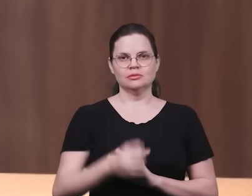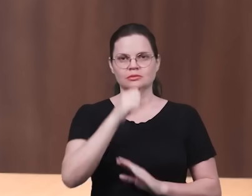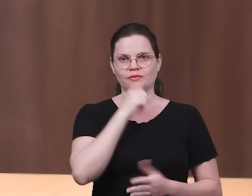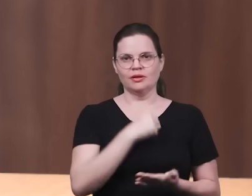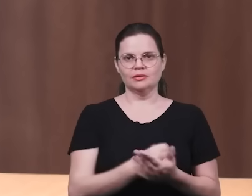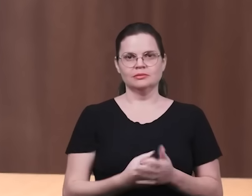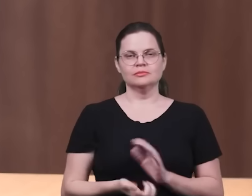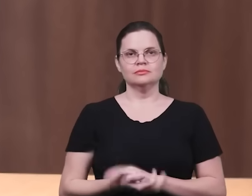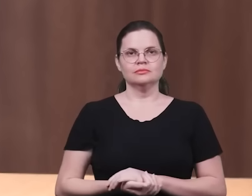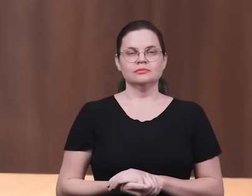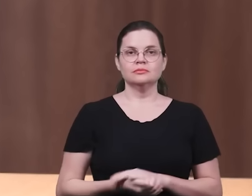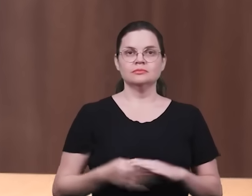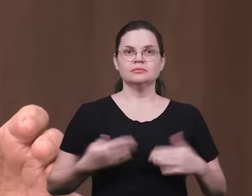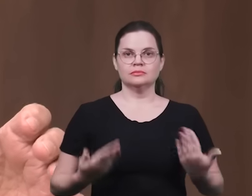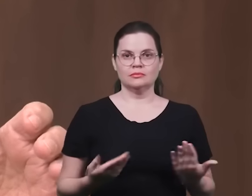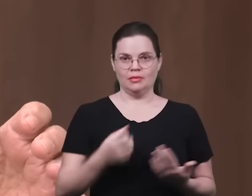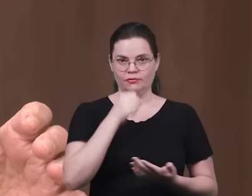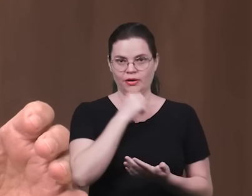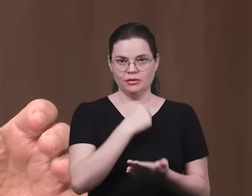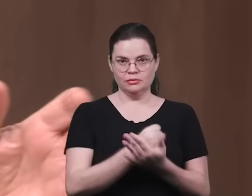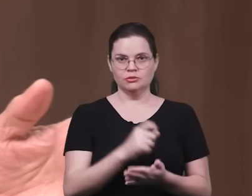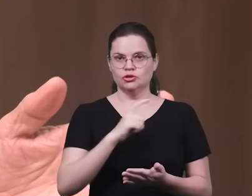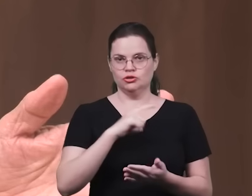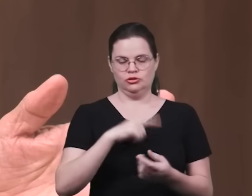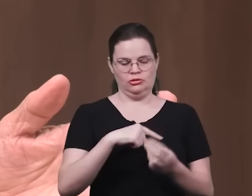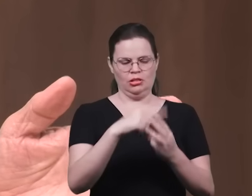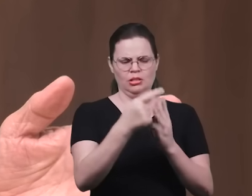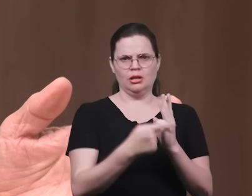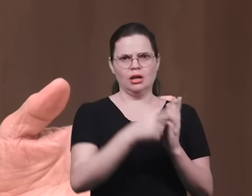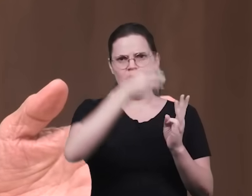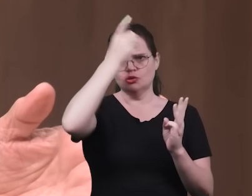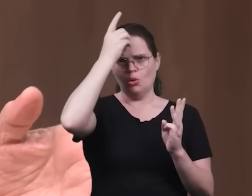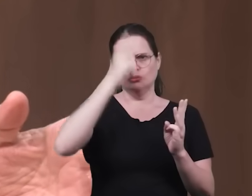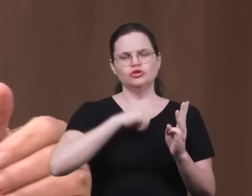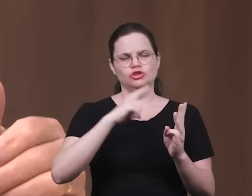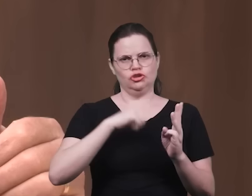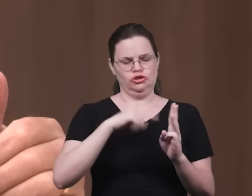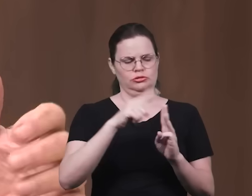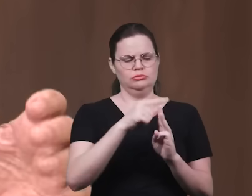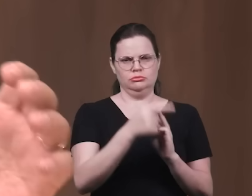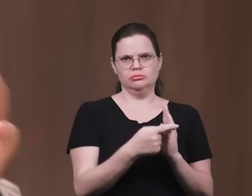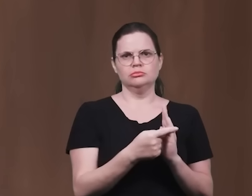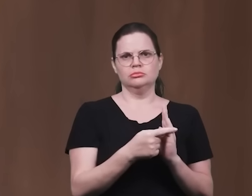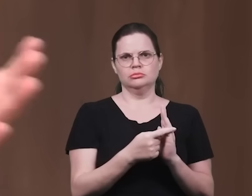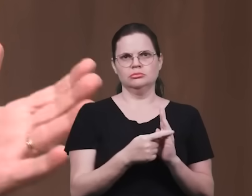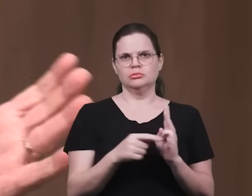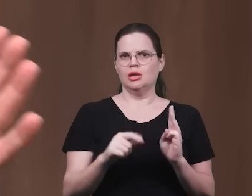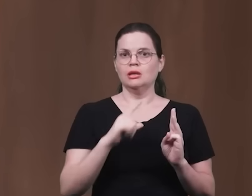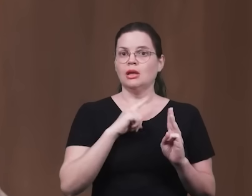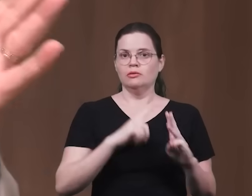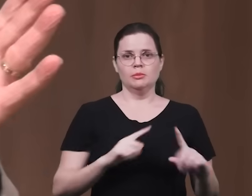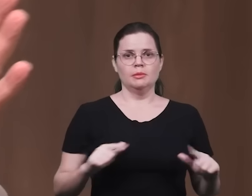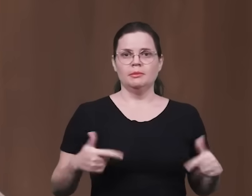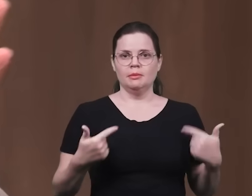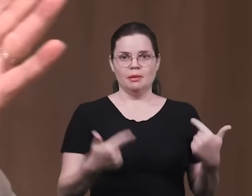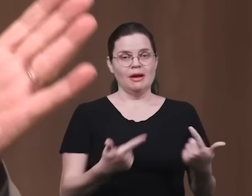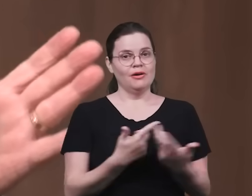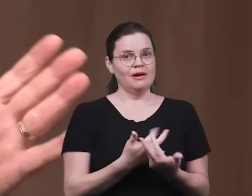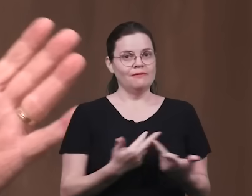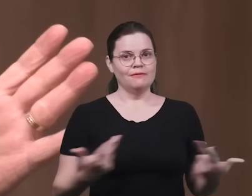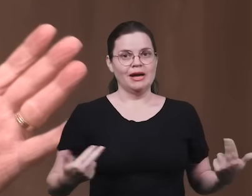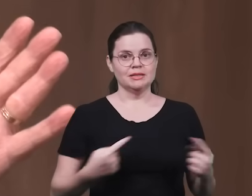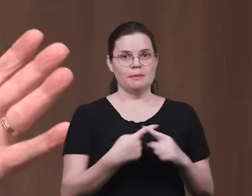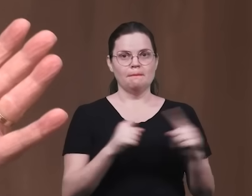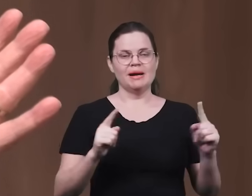Velho Testamento? No Velho Testamento existiram todos esses 3 dons, né? Certo. O dom de ciência foi muito manifestado, naturalmente, de